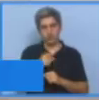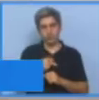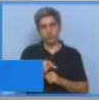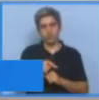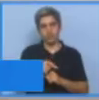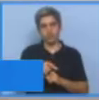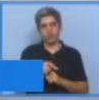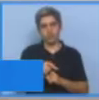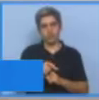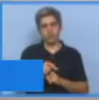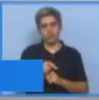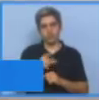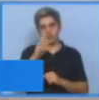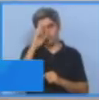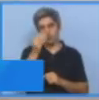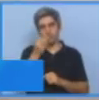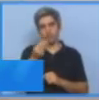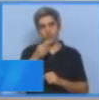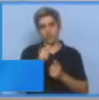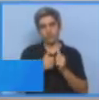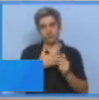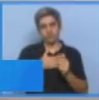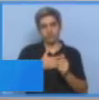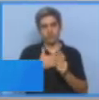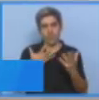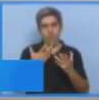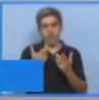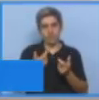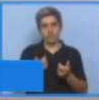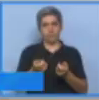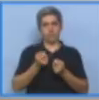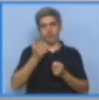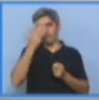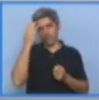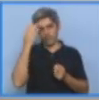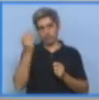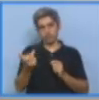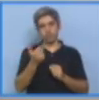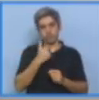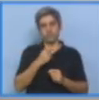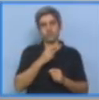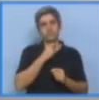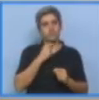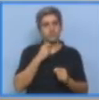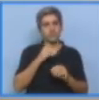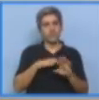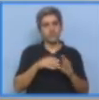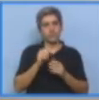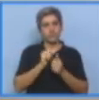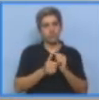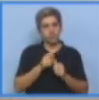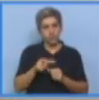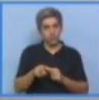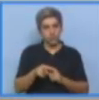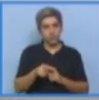elementos que os jovens se sentem atraídos, não é? E numa paróquia, um padre que pratica